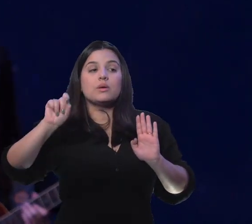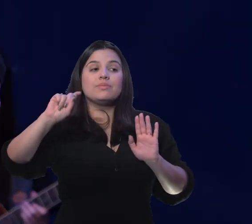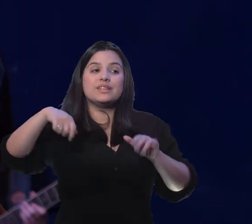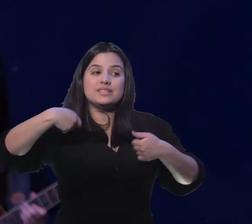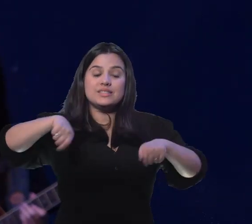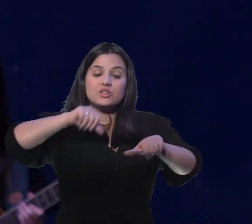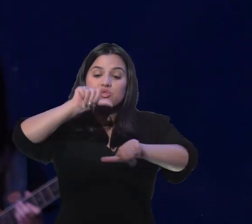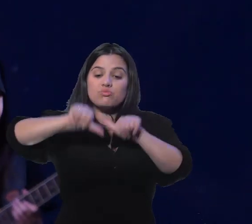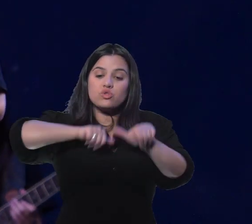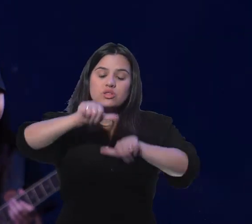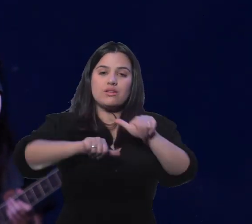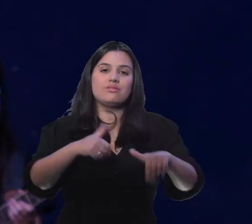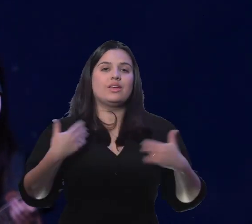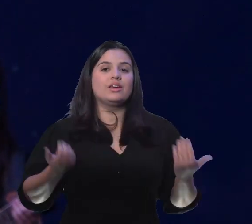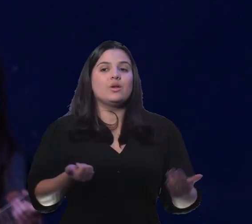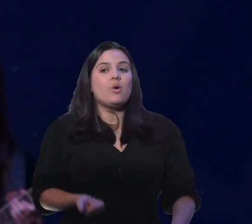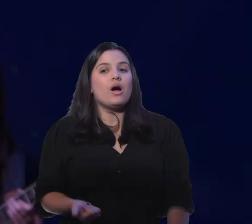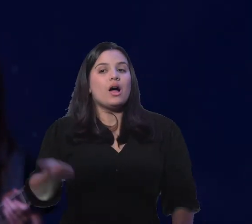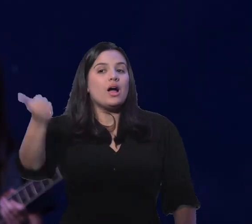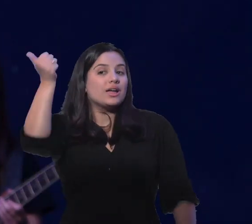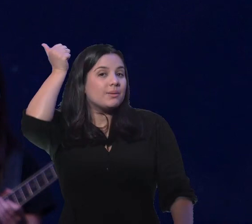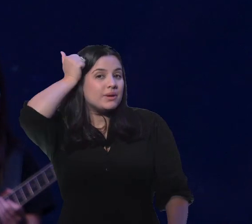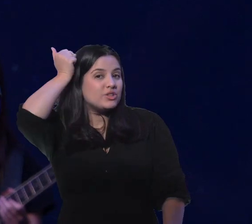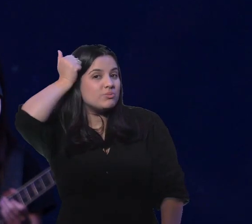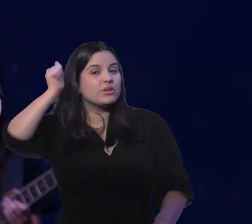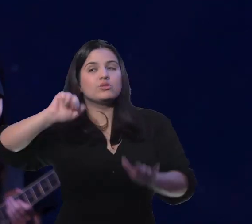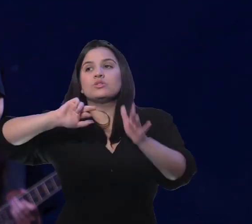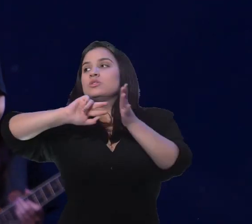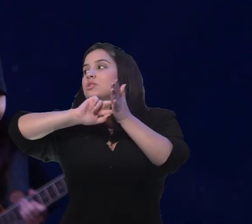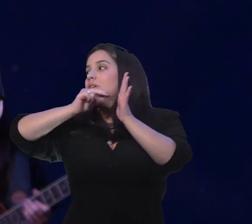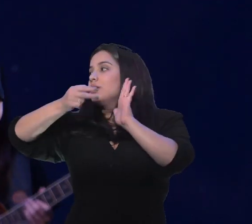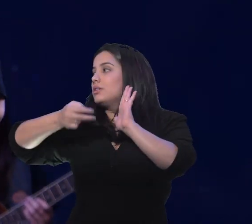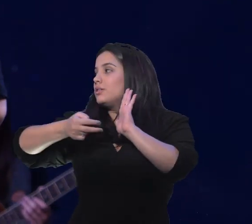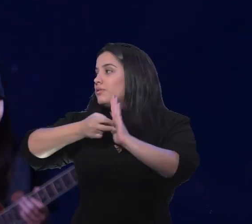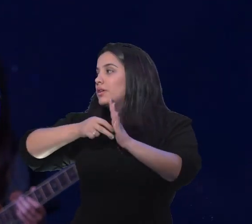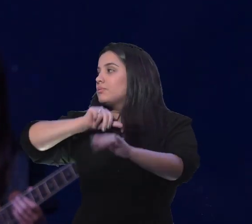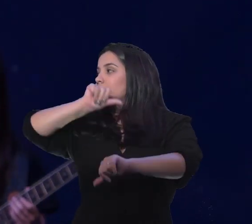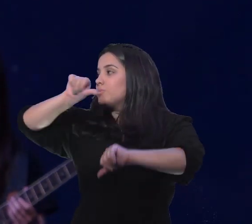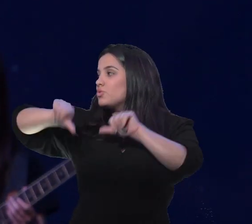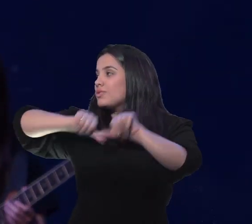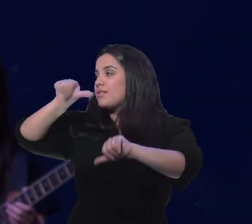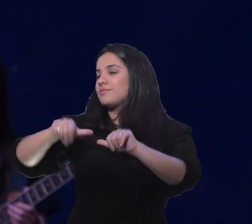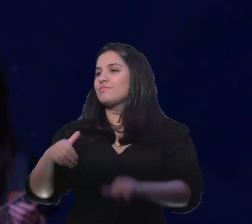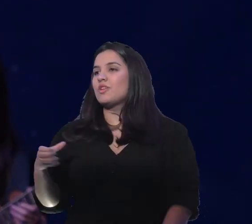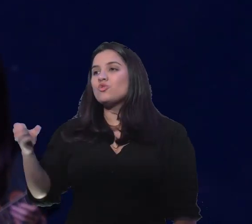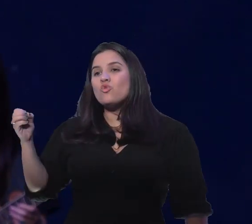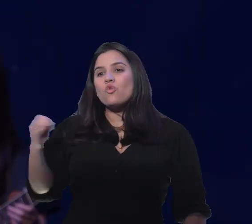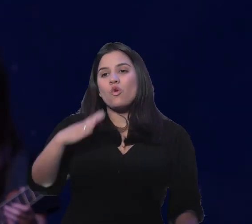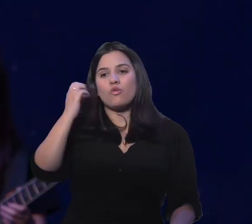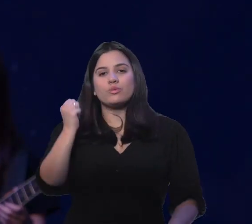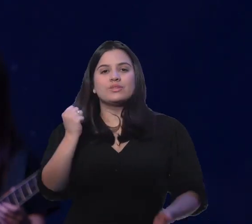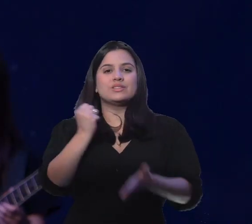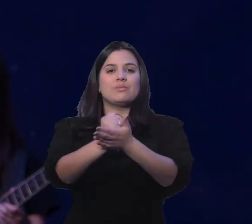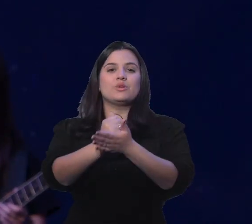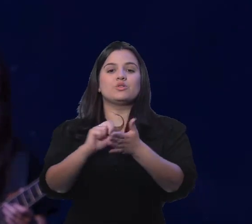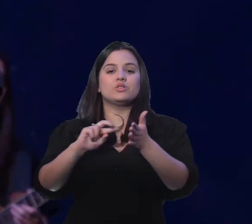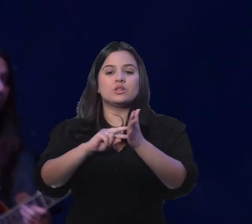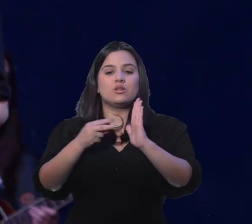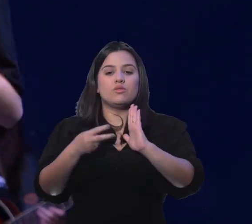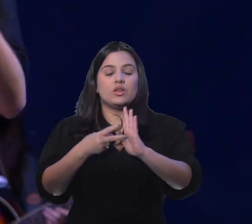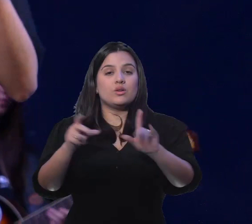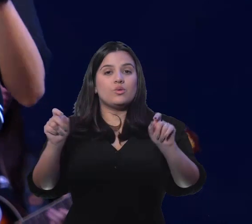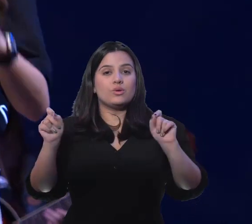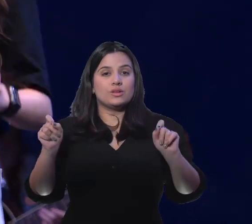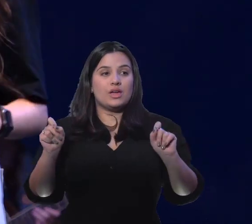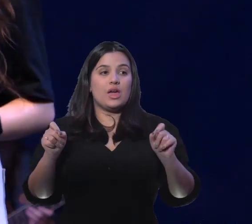mudança, especialmente de comportamento e opinião. No Novo Testamento, costuma se referir à mudança de um estado pecaminoso